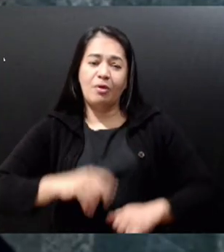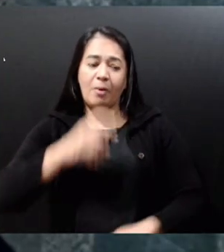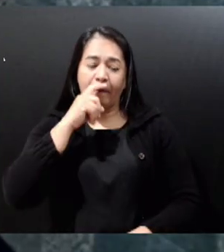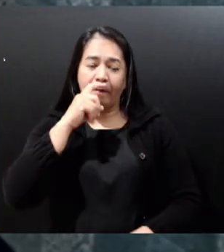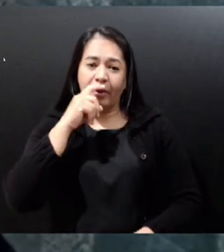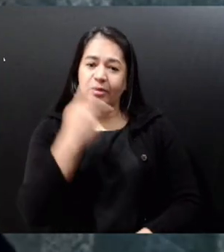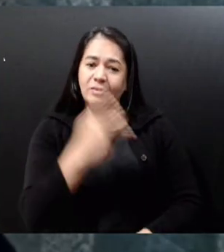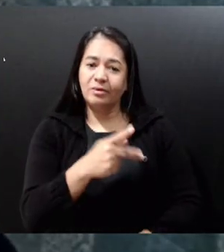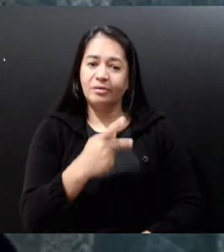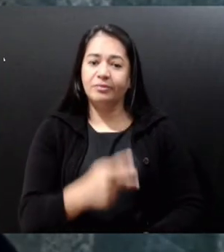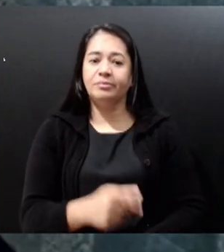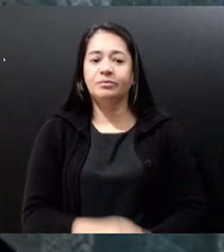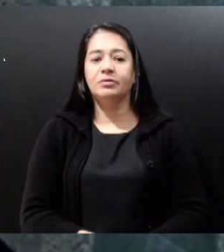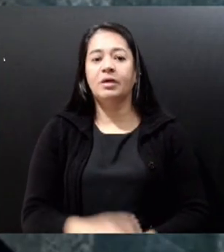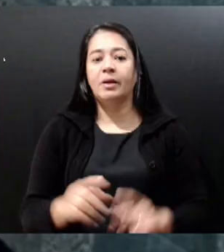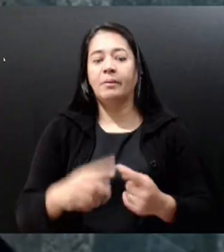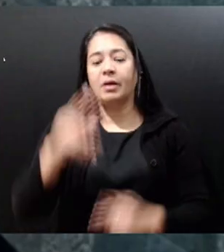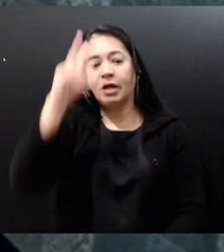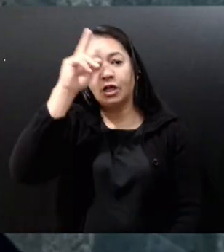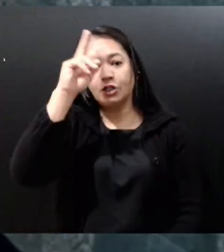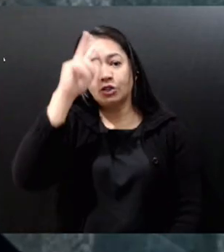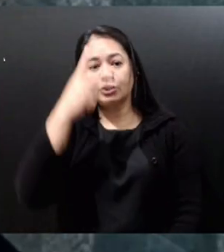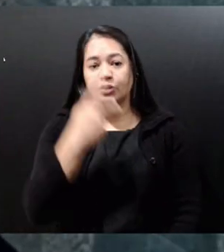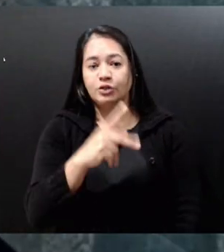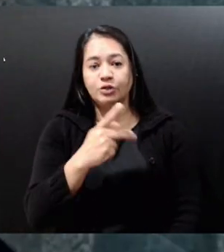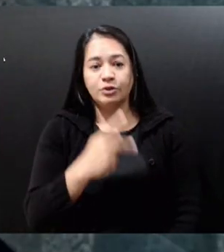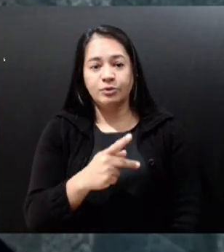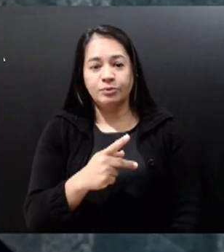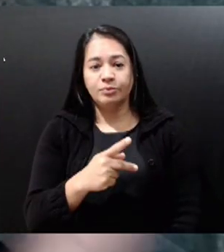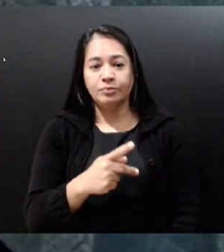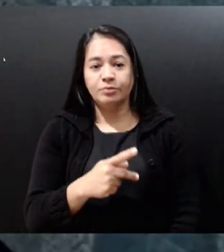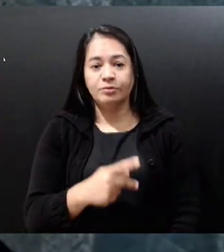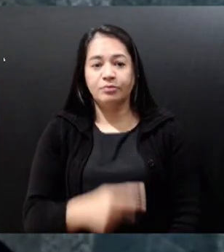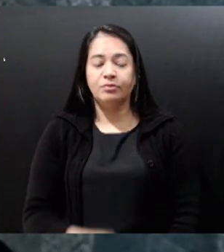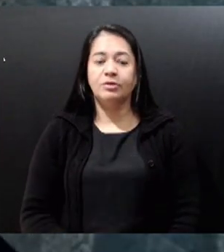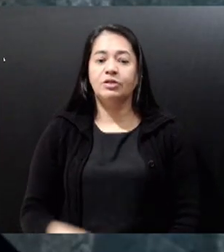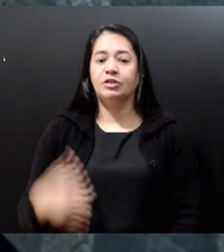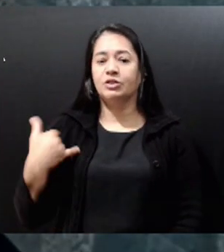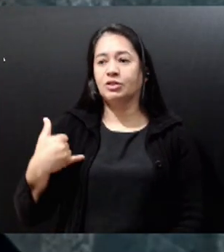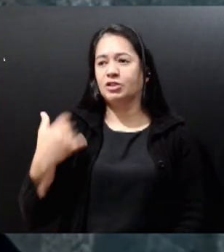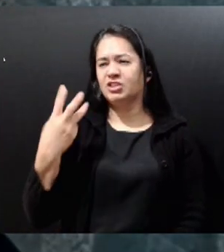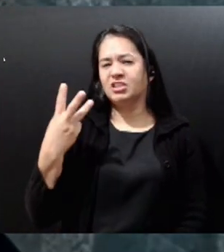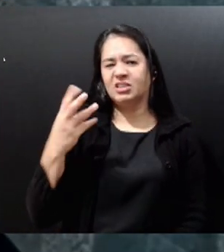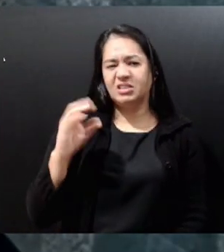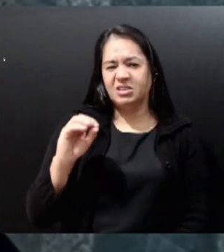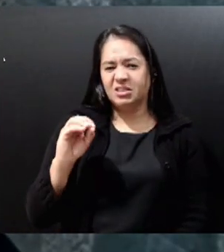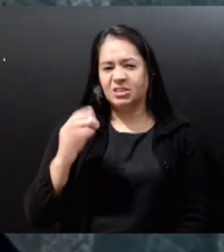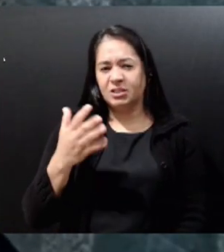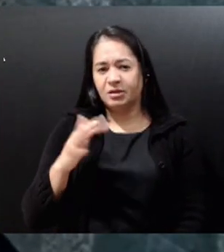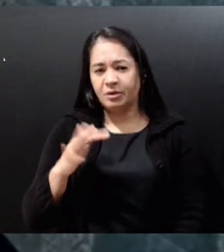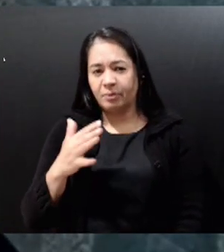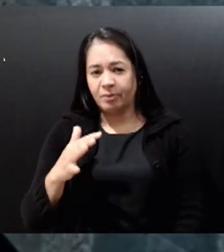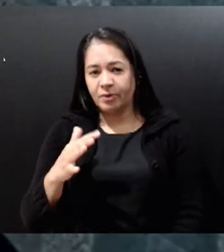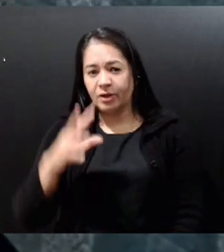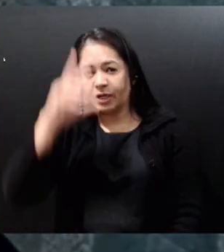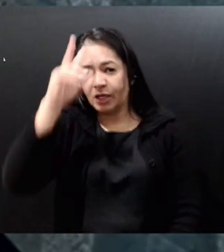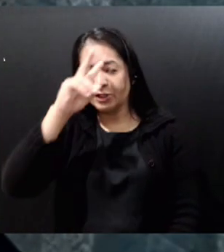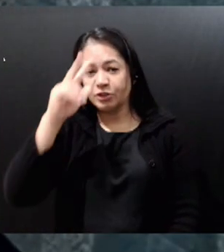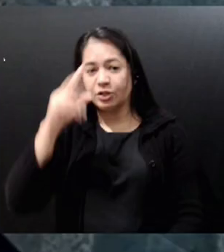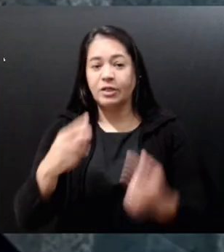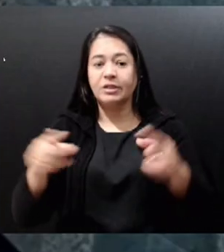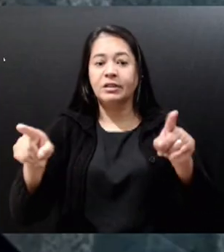história dele é uma história de hoje com 80 e poucos anos, um dos maiores cantores da história da música brasileira, mas que sofreu muito.